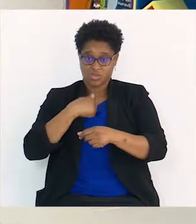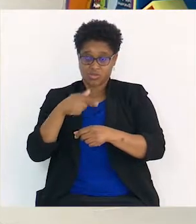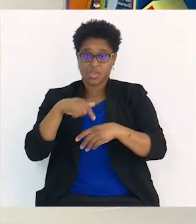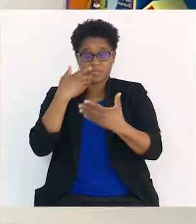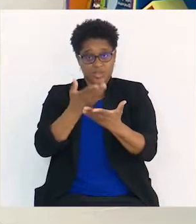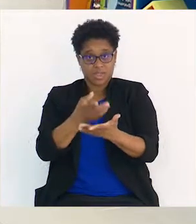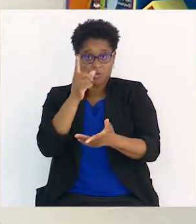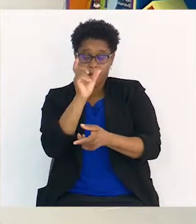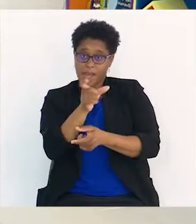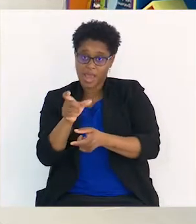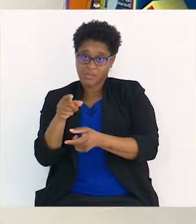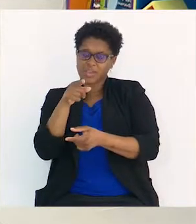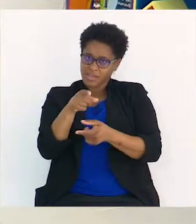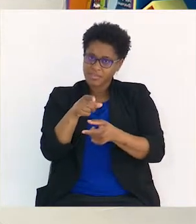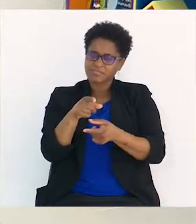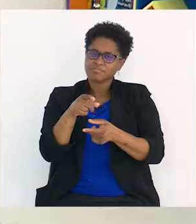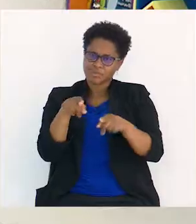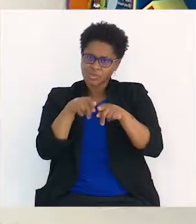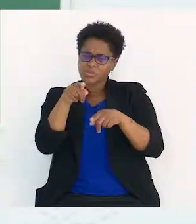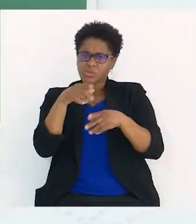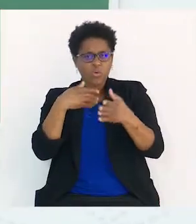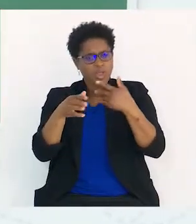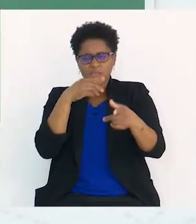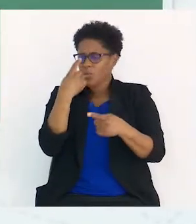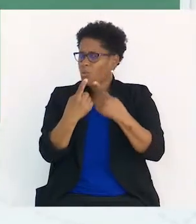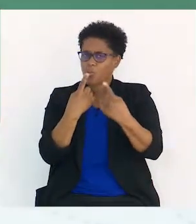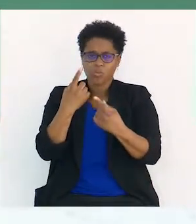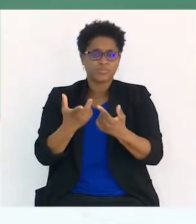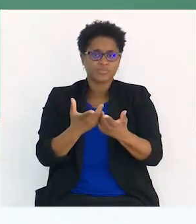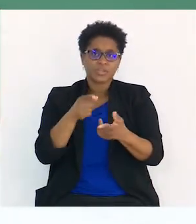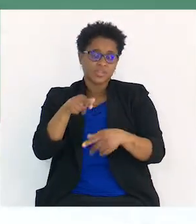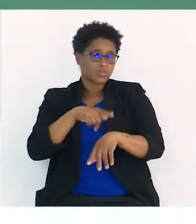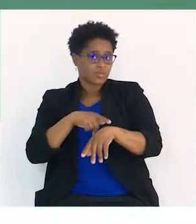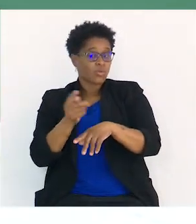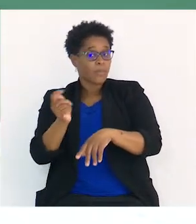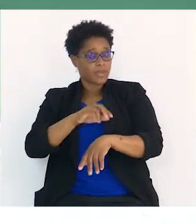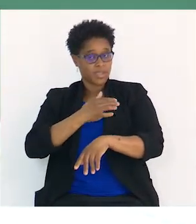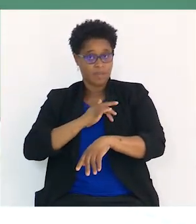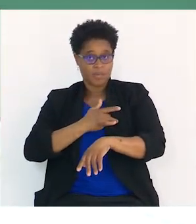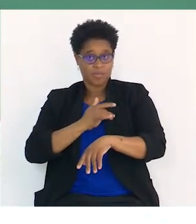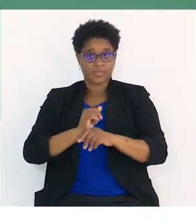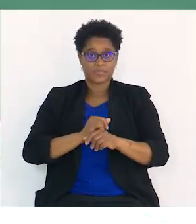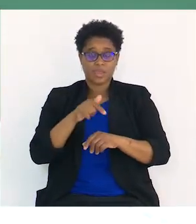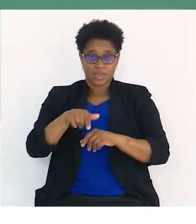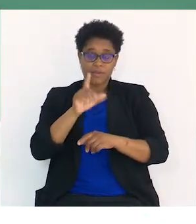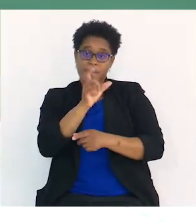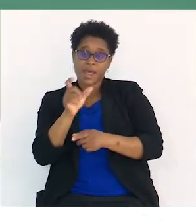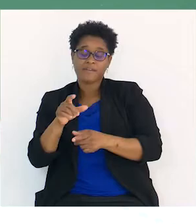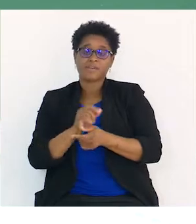que combina contigo, ou então com qualquer um, neste momento que é o mês do amor. Eu vou colocar a palavra